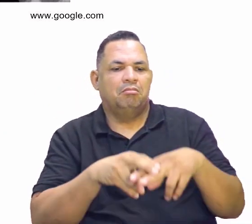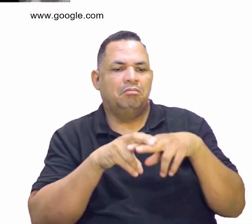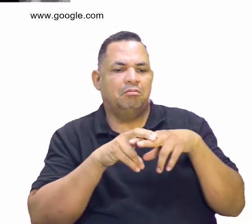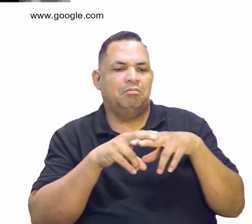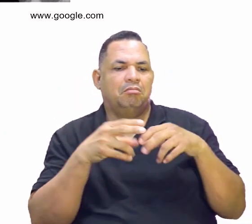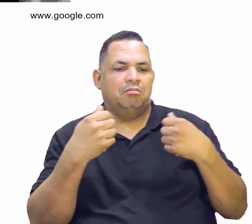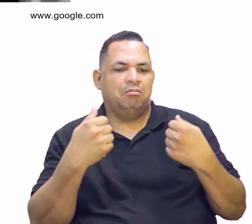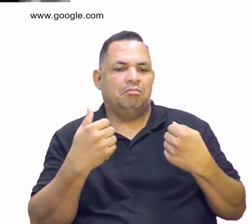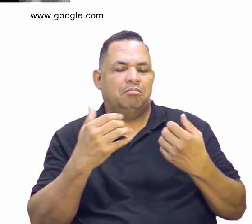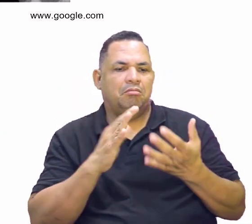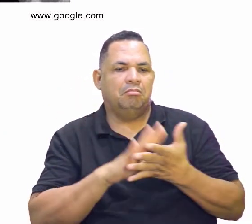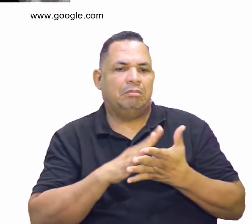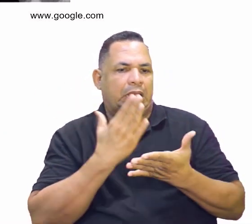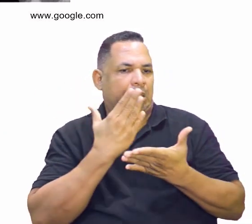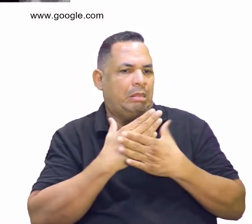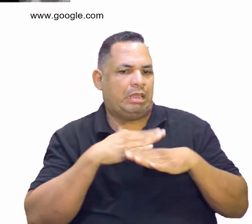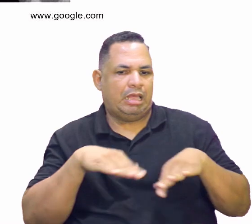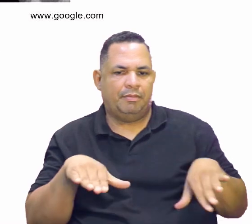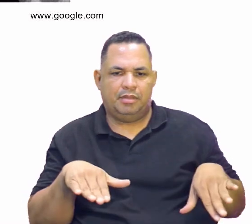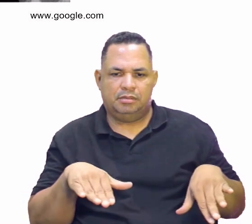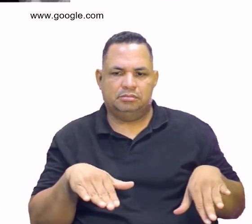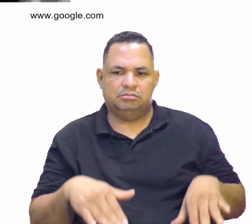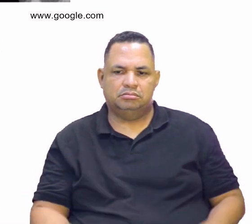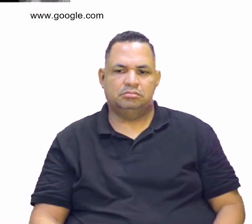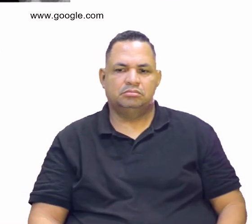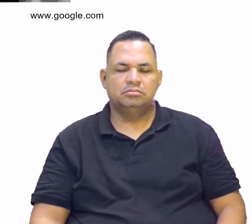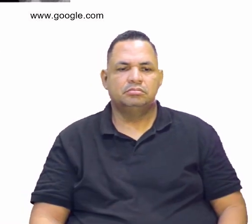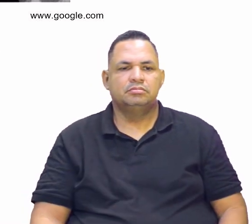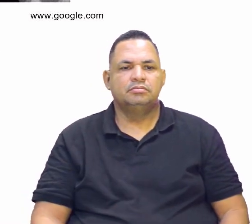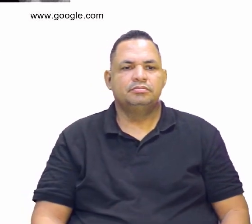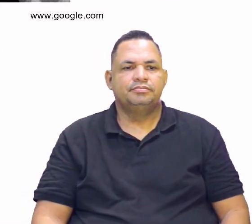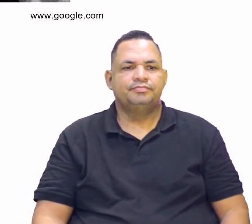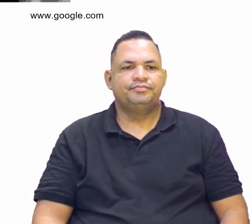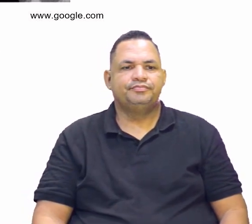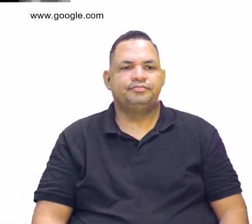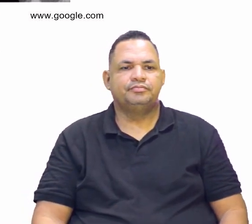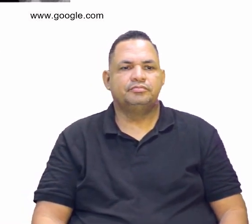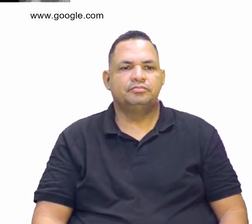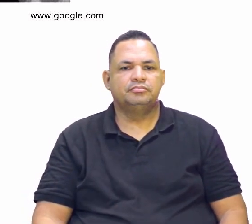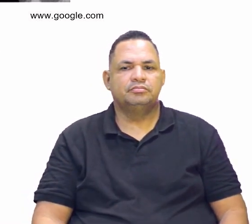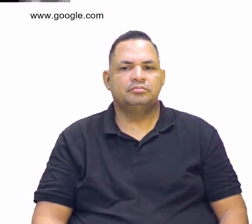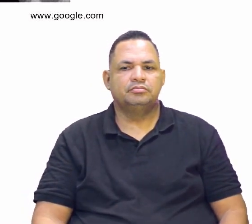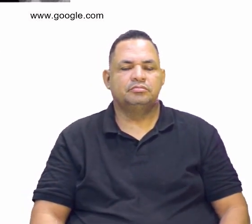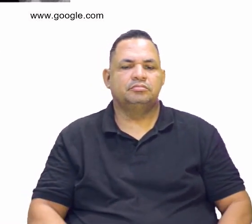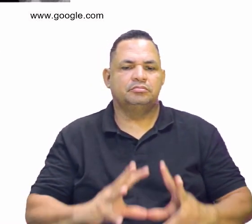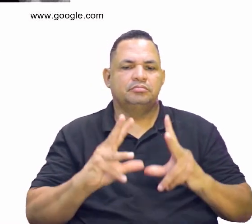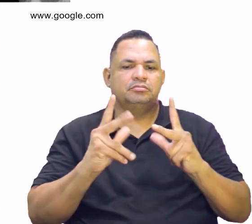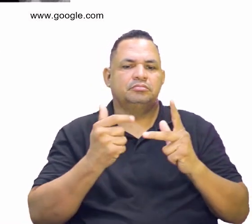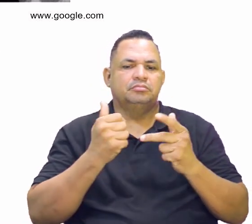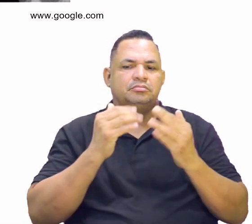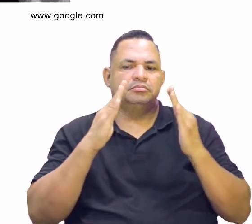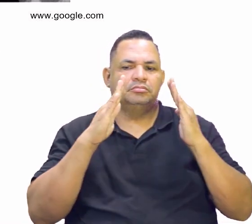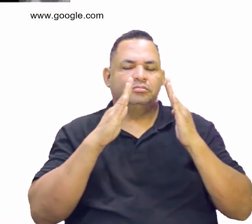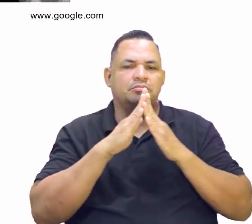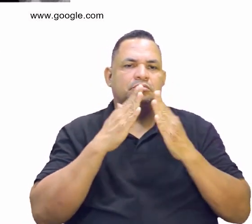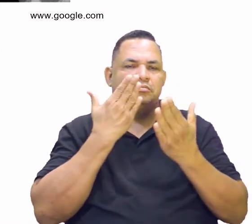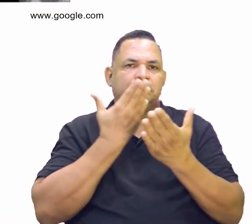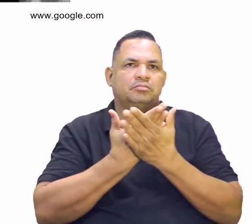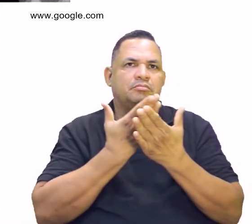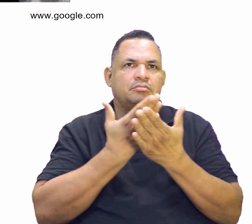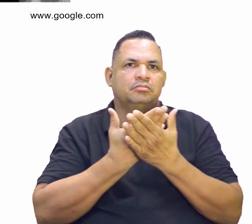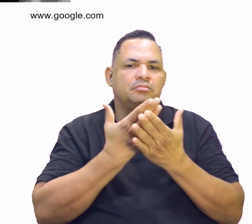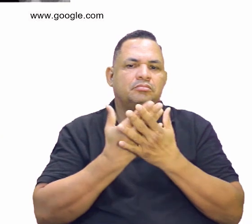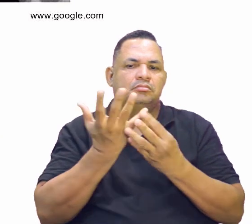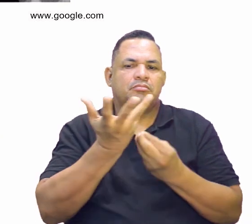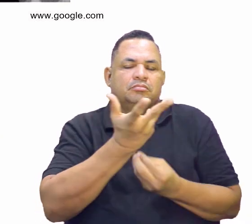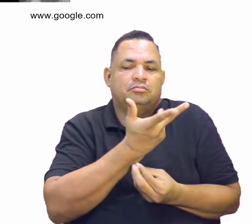tende a ser destrutiva. de todas as escolas que os senhores já